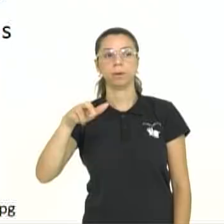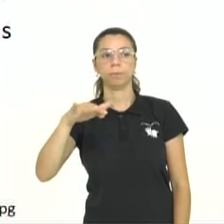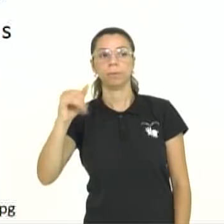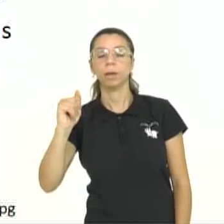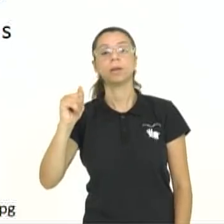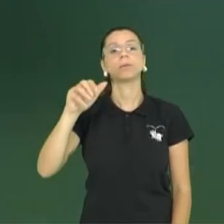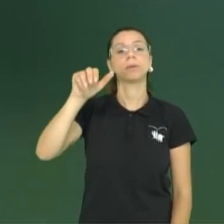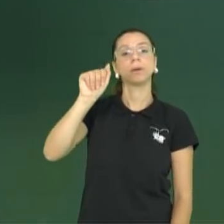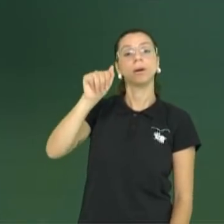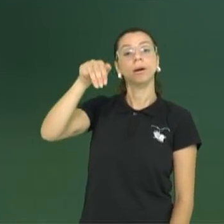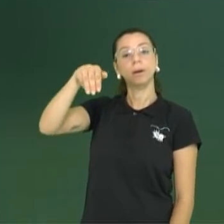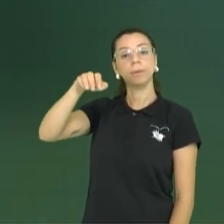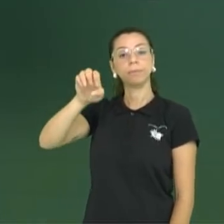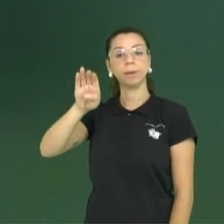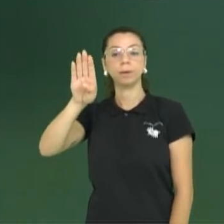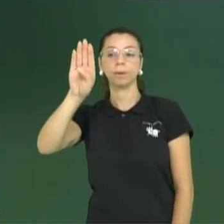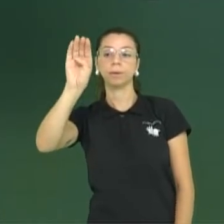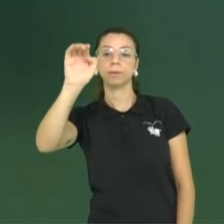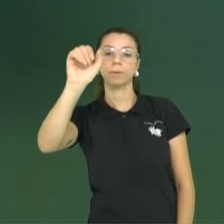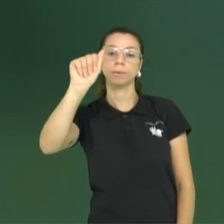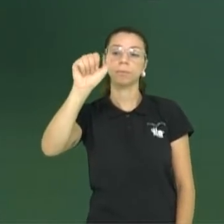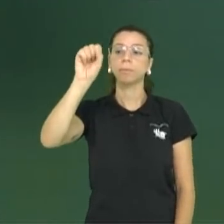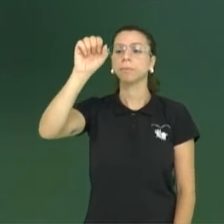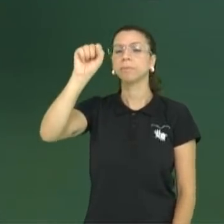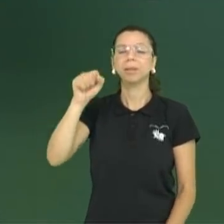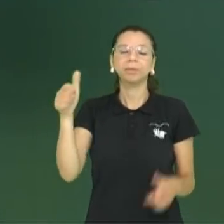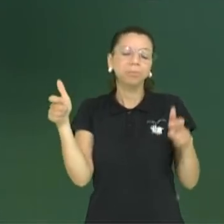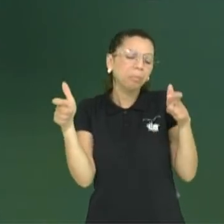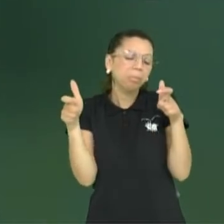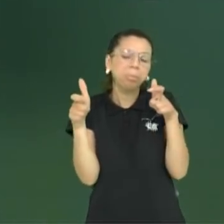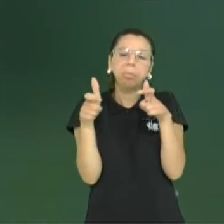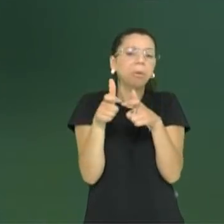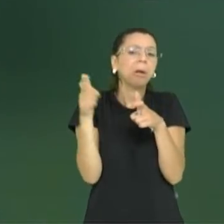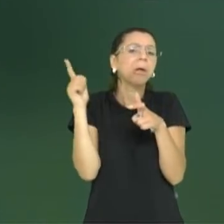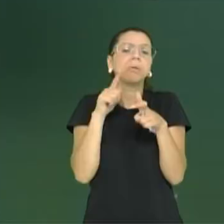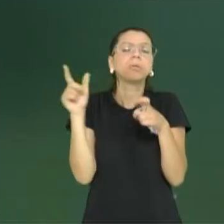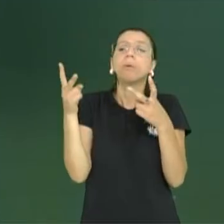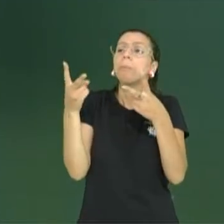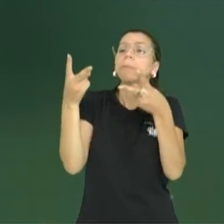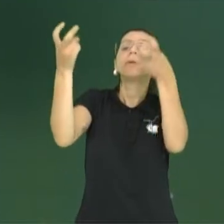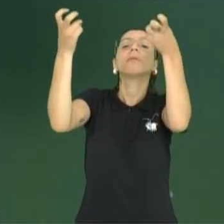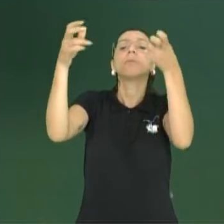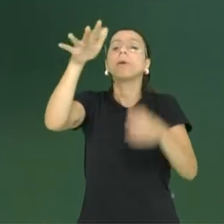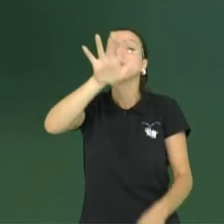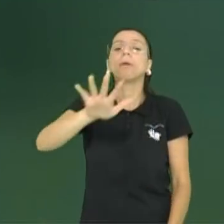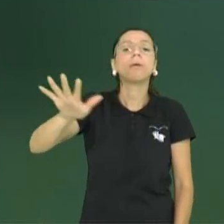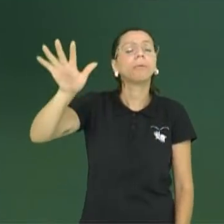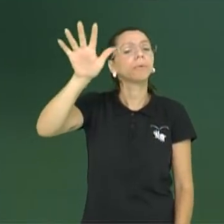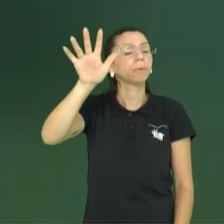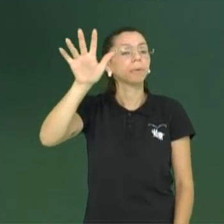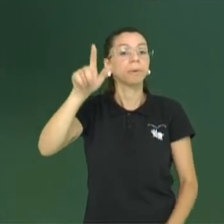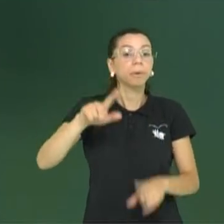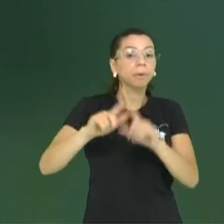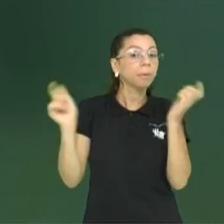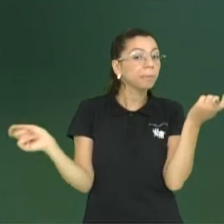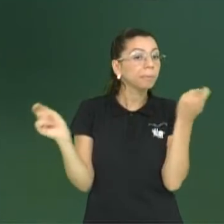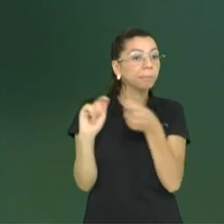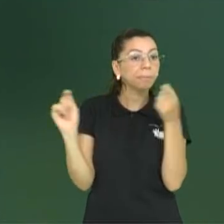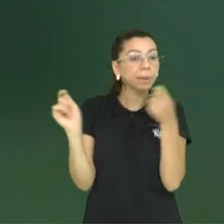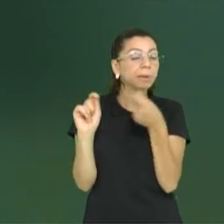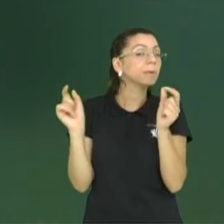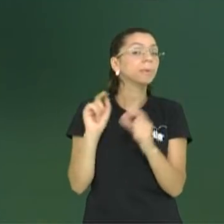amebas. Então, são seres muito pequenos que eu não consigo ver aqui no ambiente com os meus olhos. Eu preciso